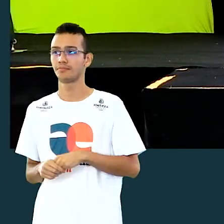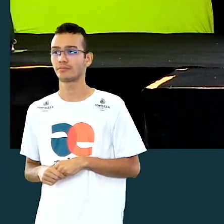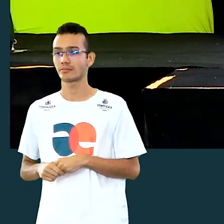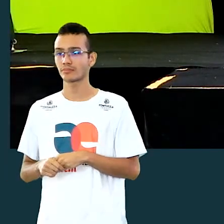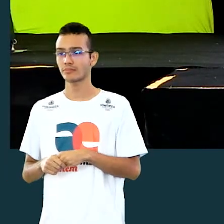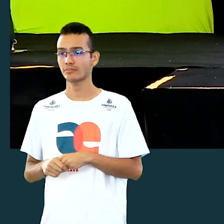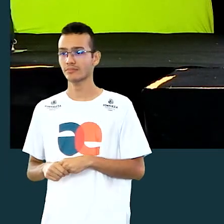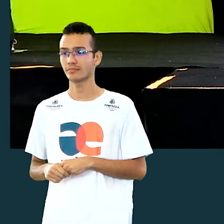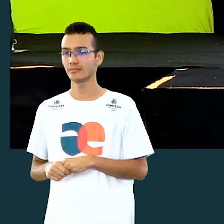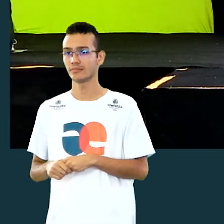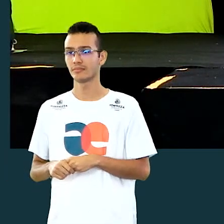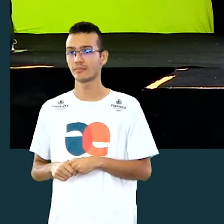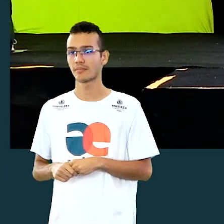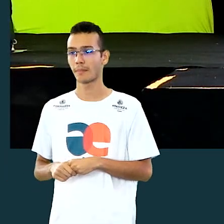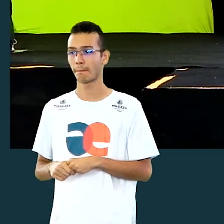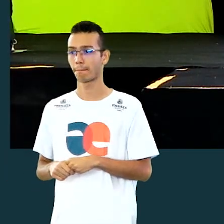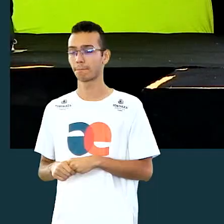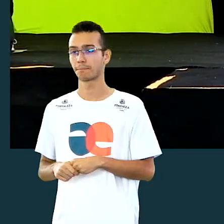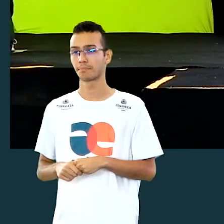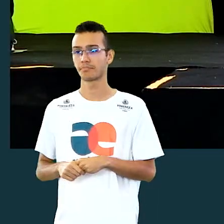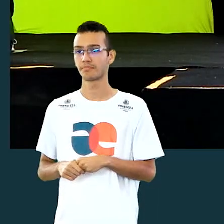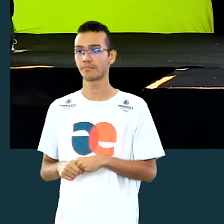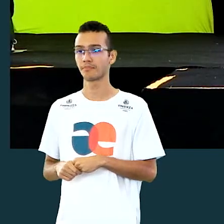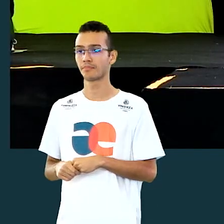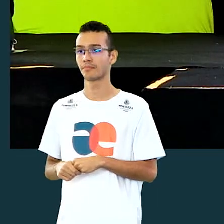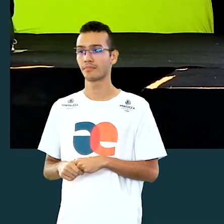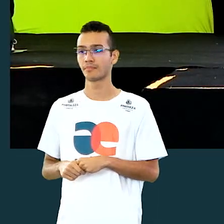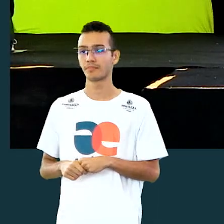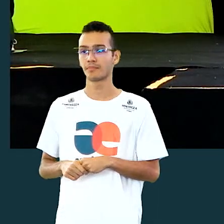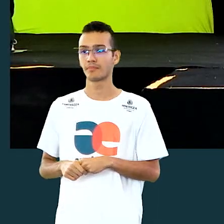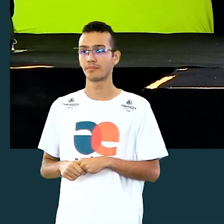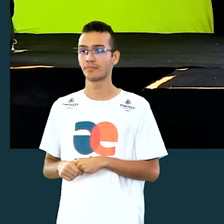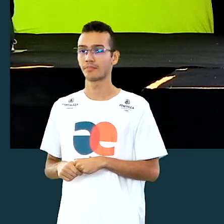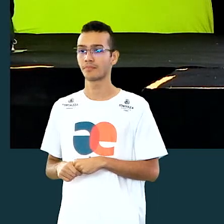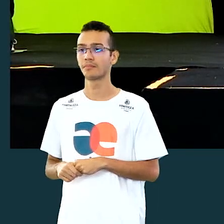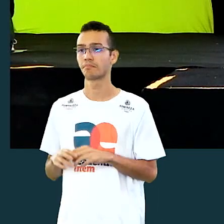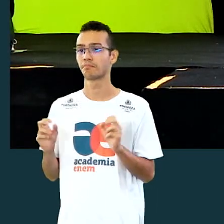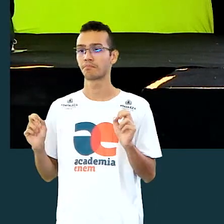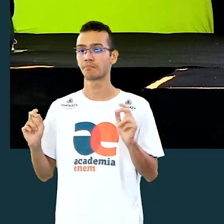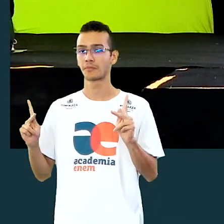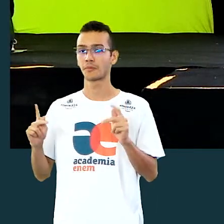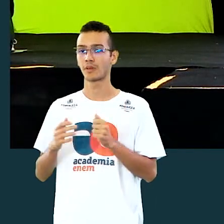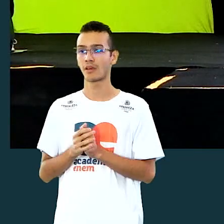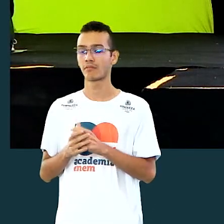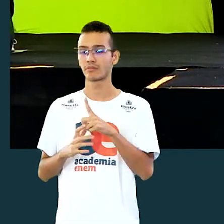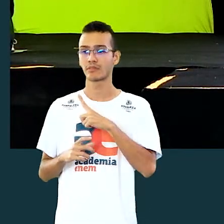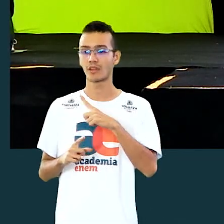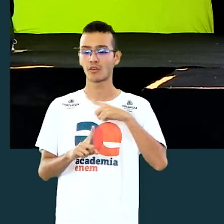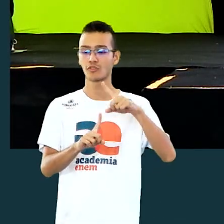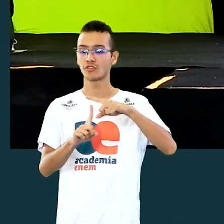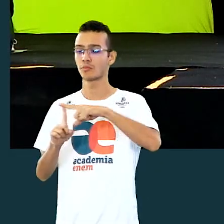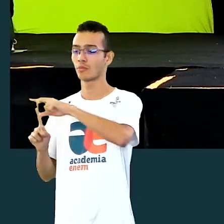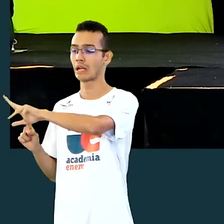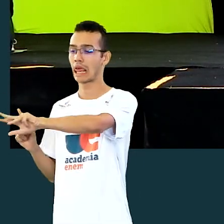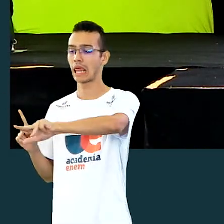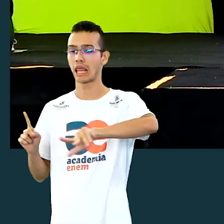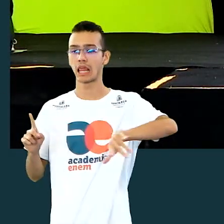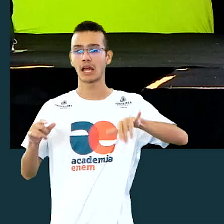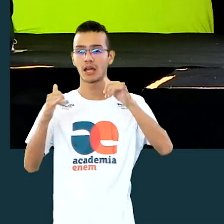fim do aparelho, para o qual ele foi objetivado. Ok, pessoal? Entenderam? Certo, vamos para